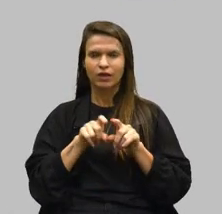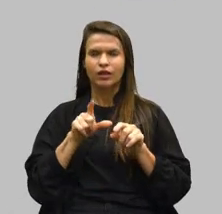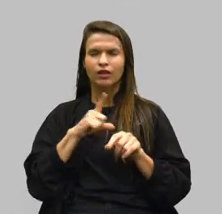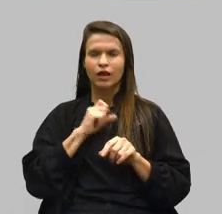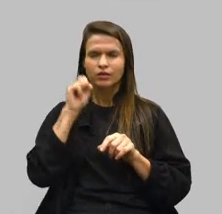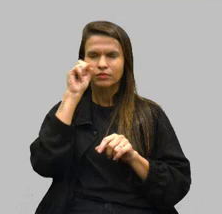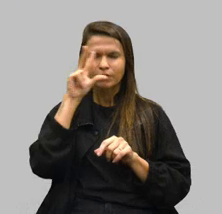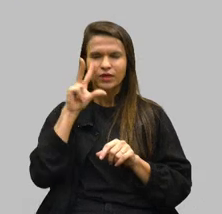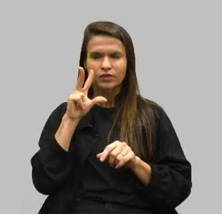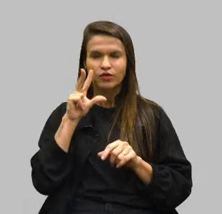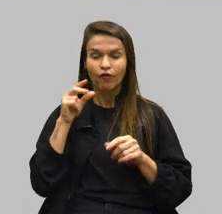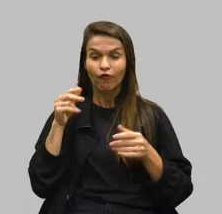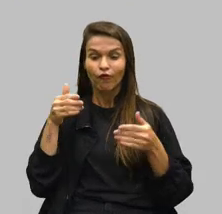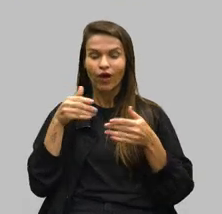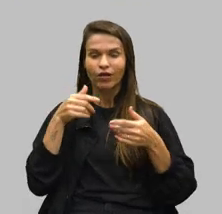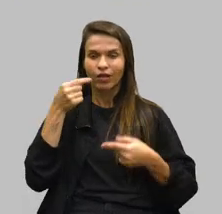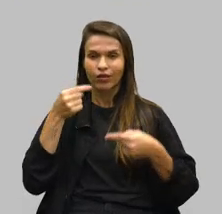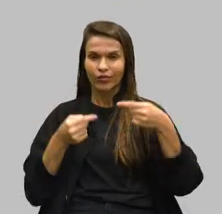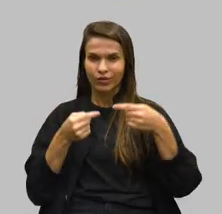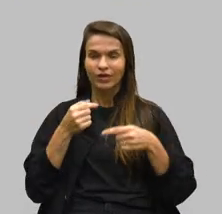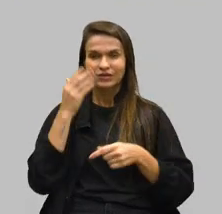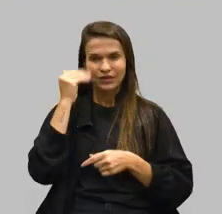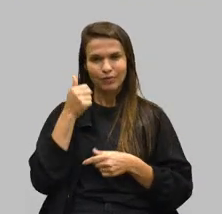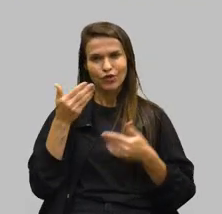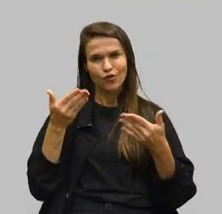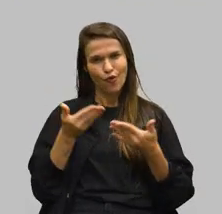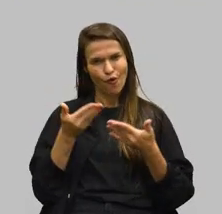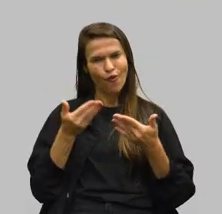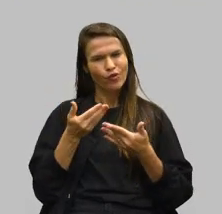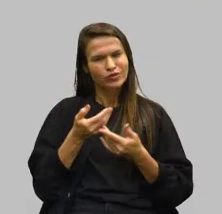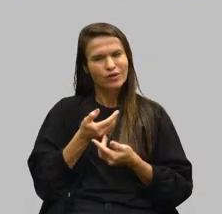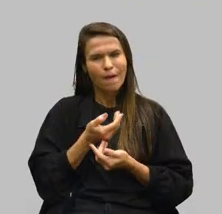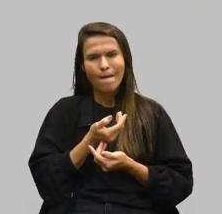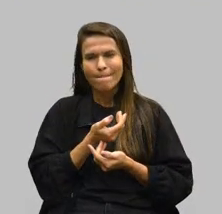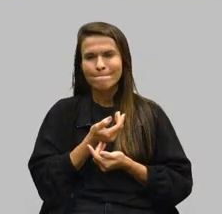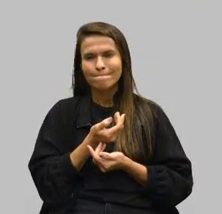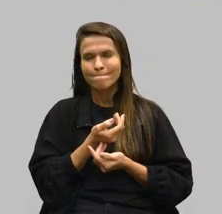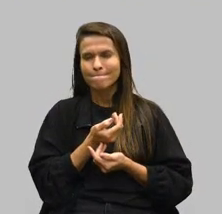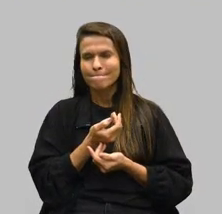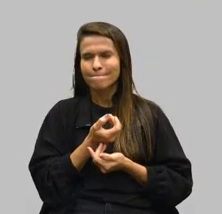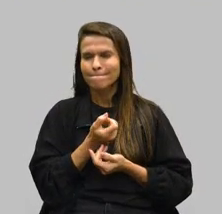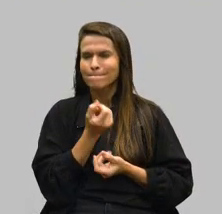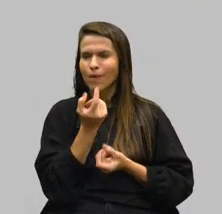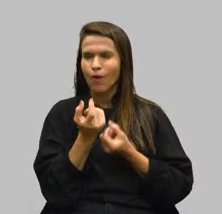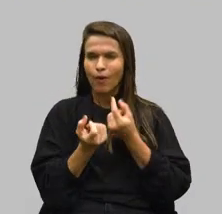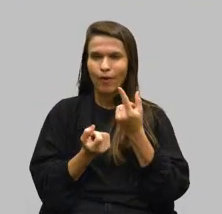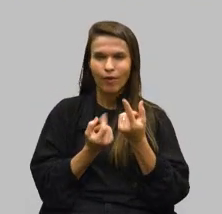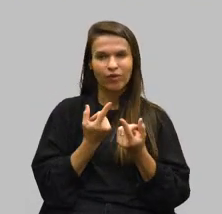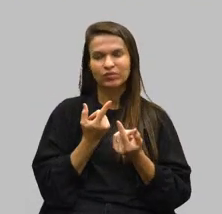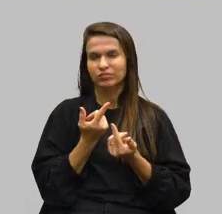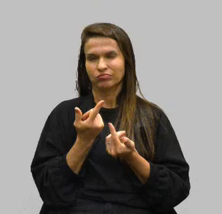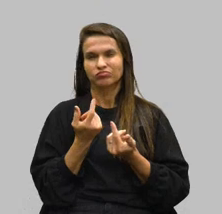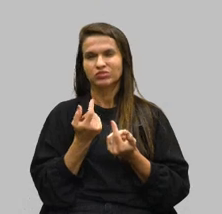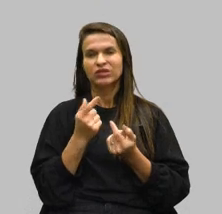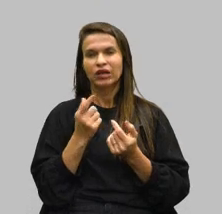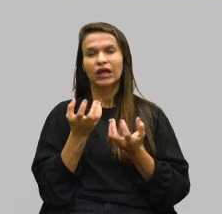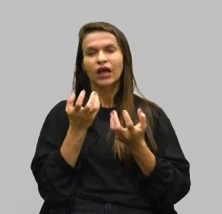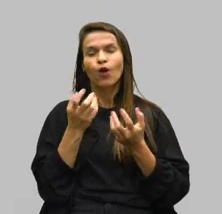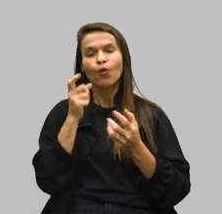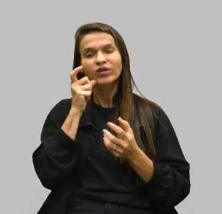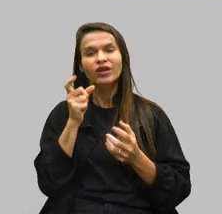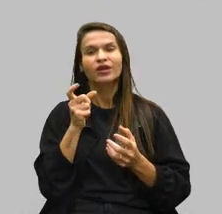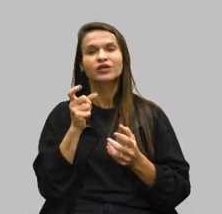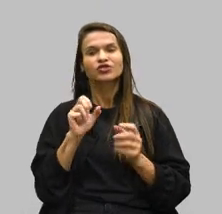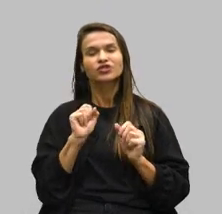política que a gente sabe que hoje isso é unânime não tem quem não queira defender isso é preciso ter uma noção política para